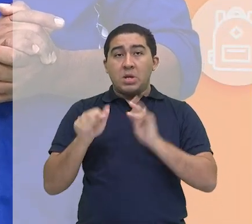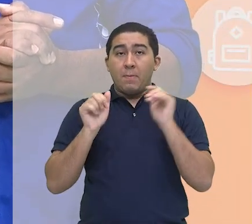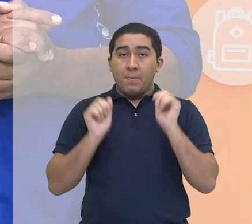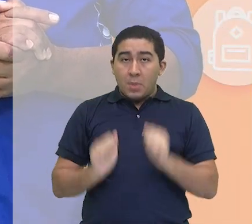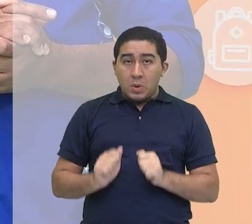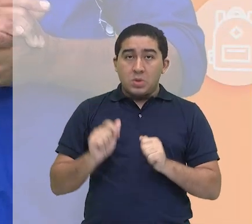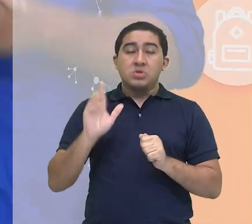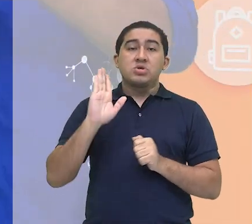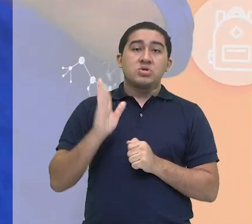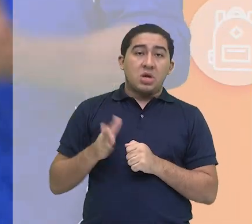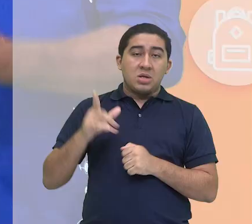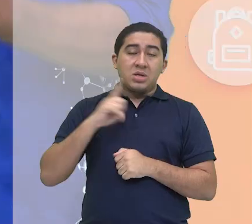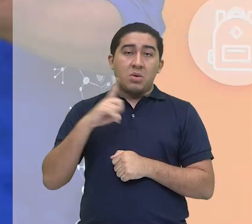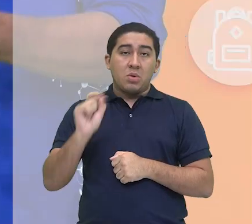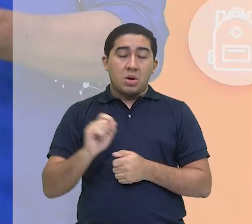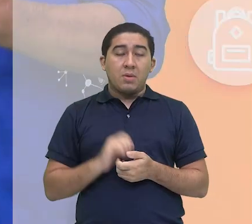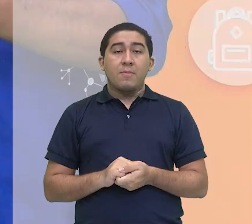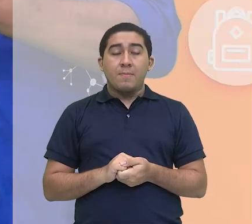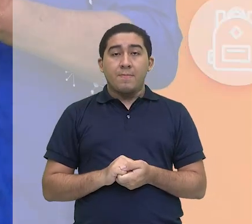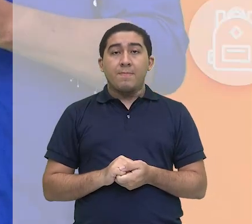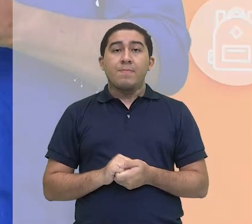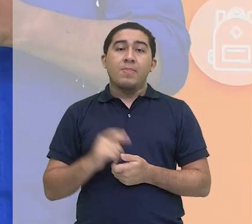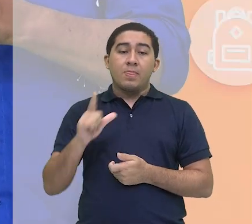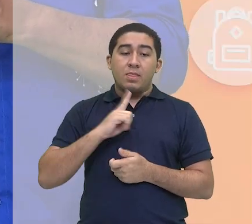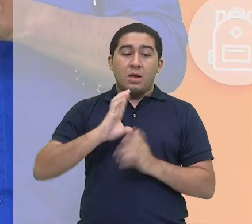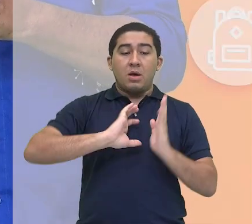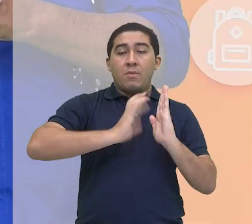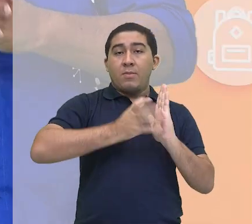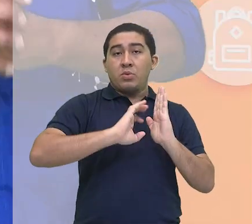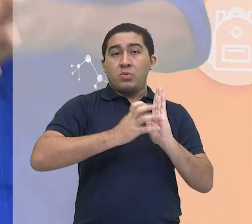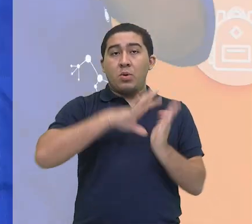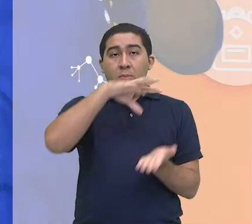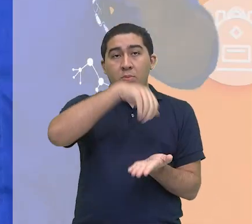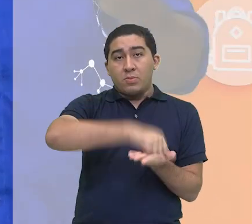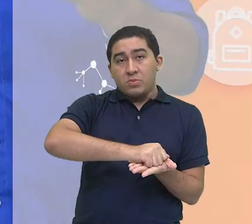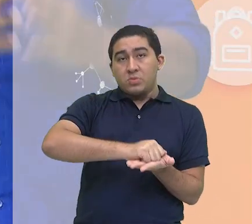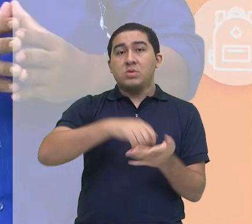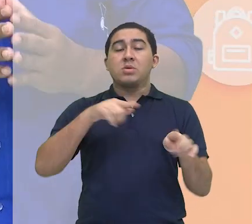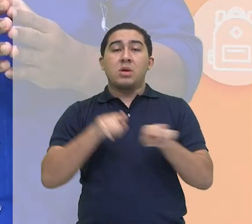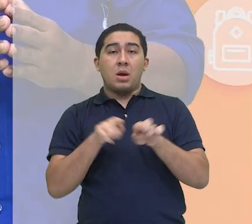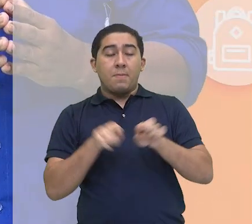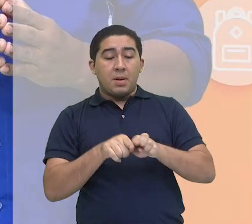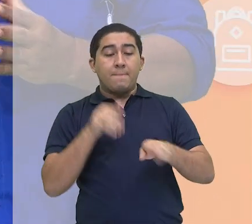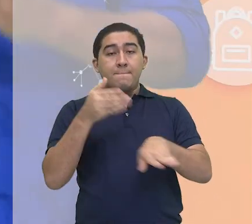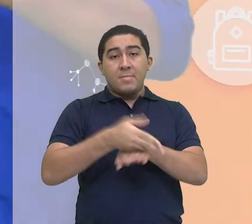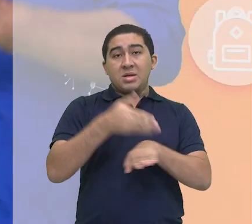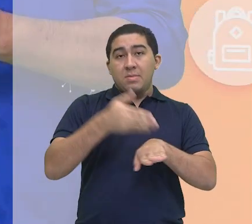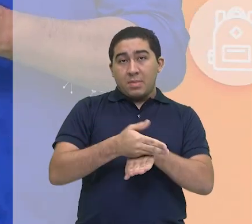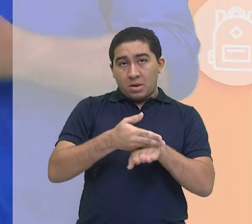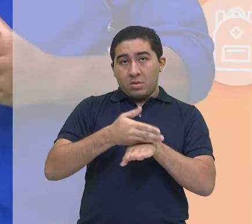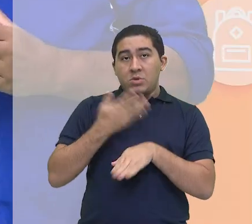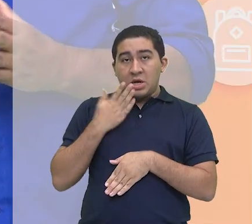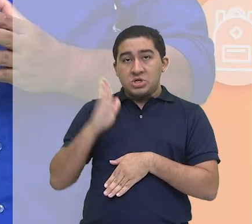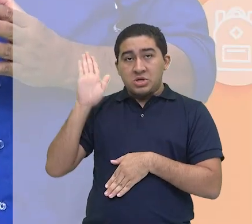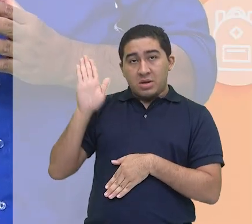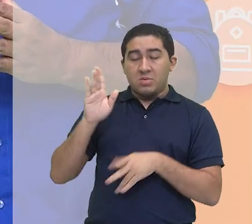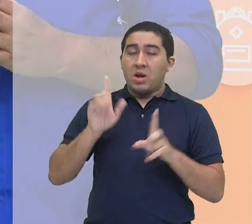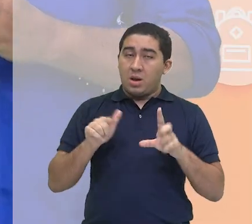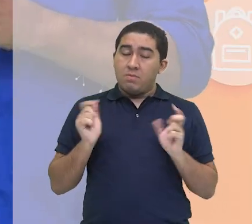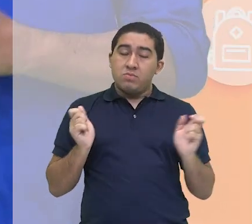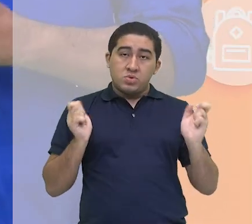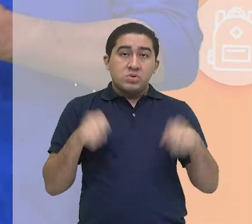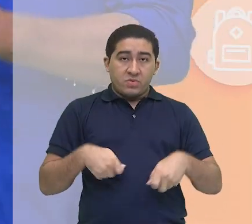cargo público, se filiar a um partido político e participar das eleições. Isso é uma forma de